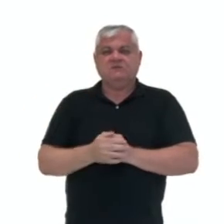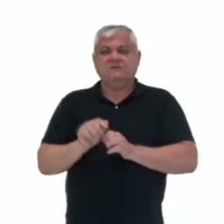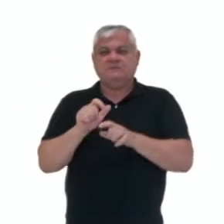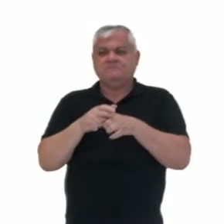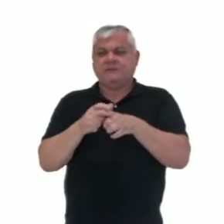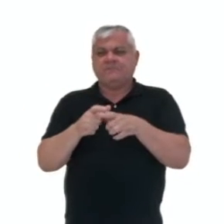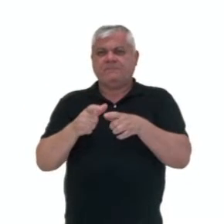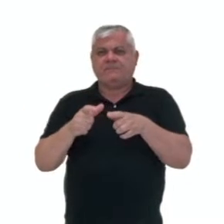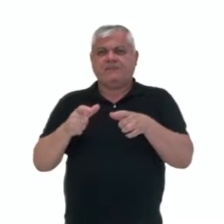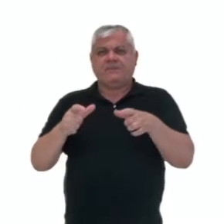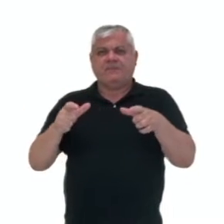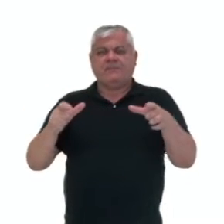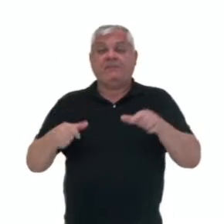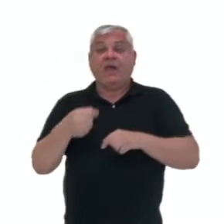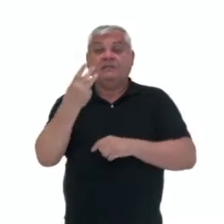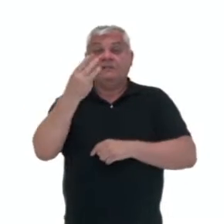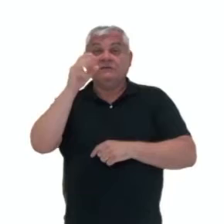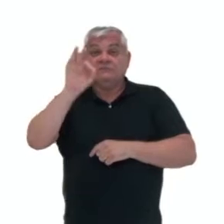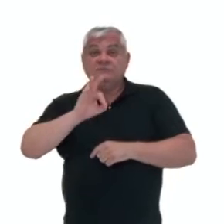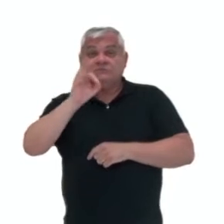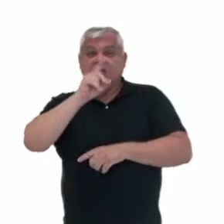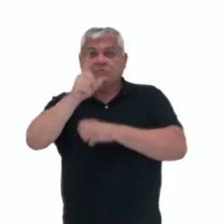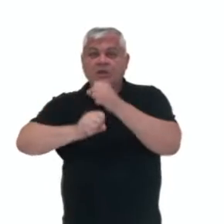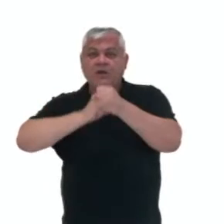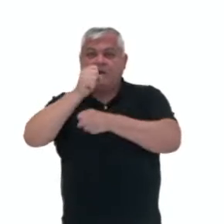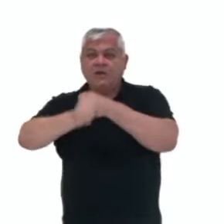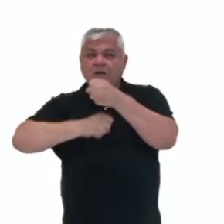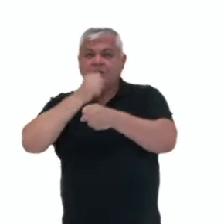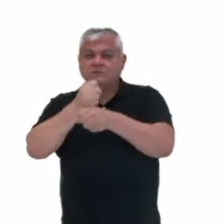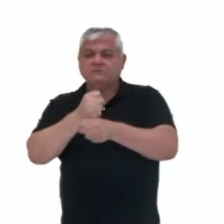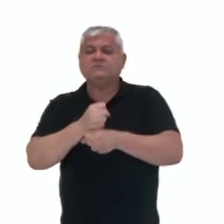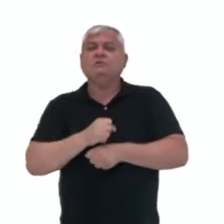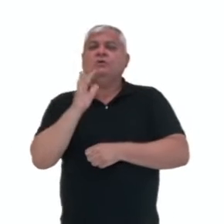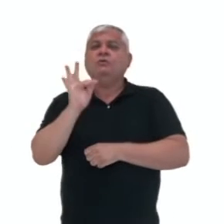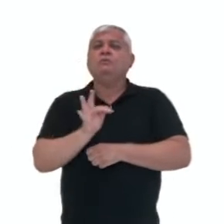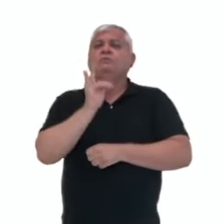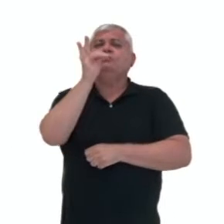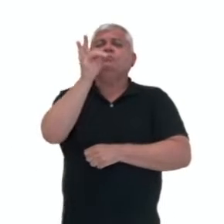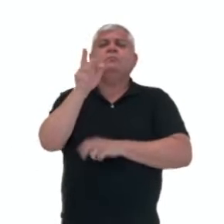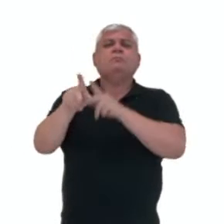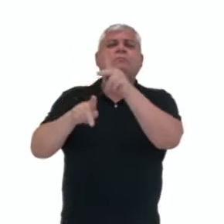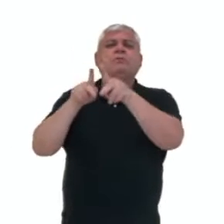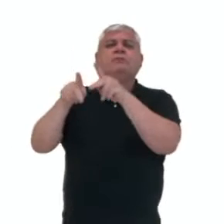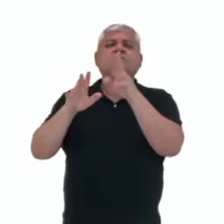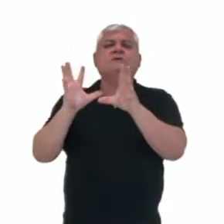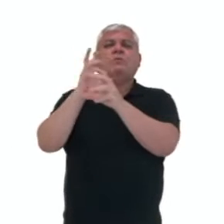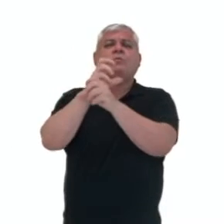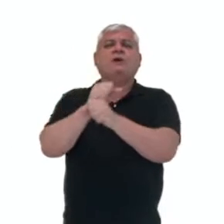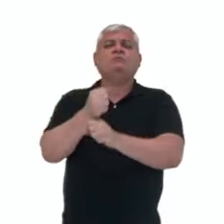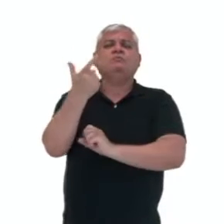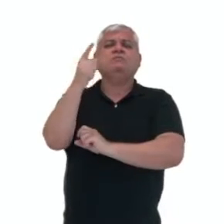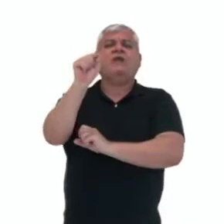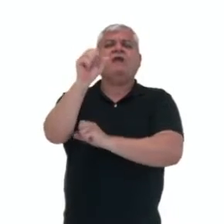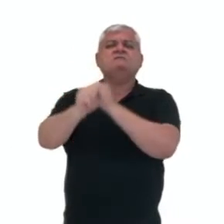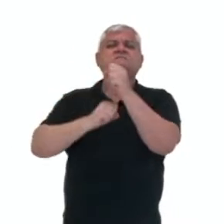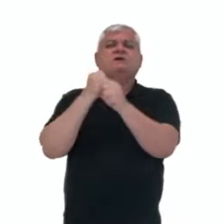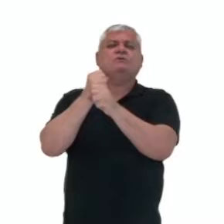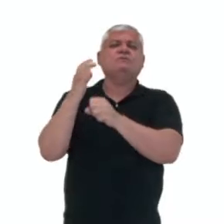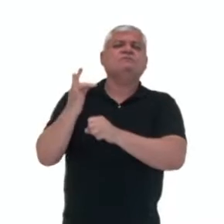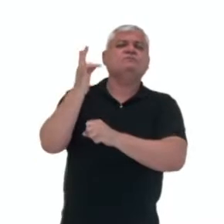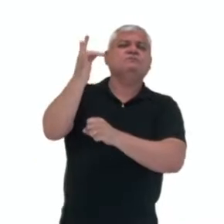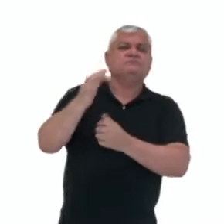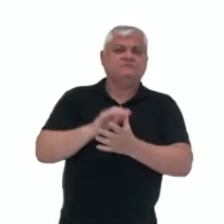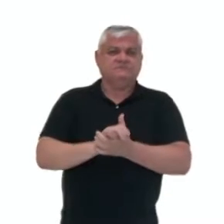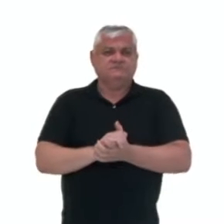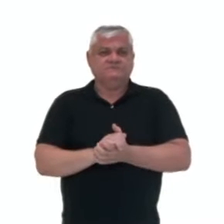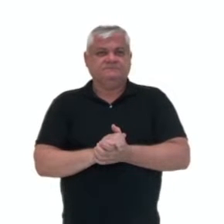cresce 3% ao ano. Qual será a população desse país daqui a 10 anos? Então vamos